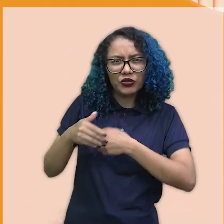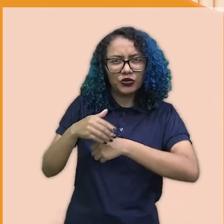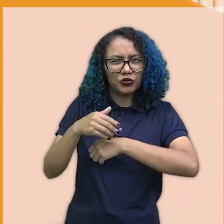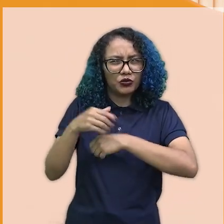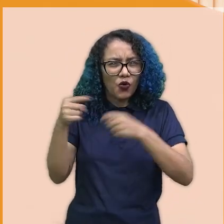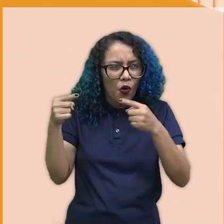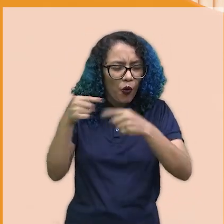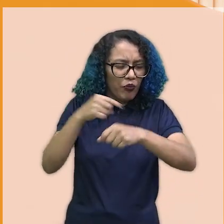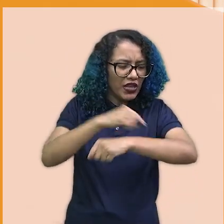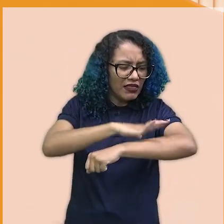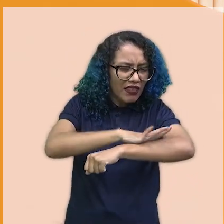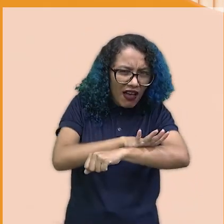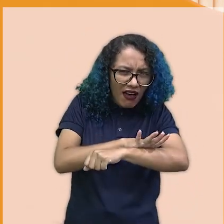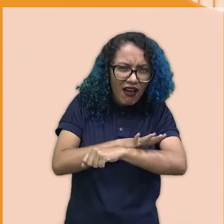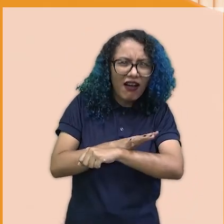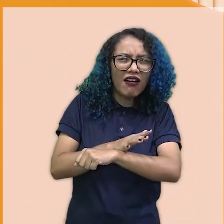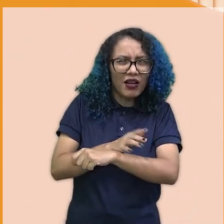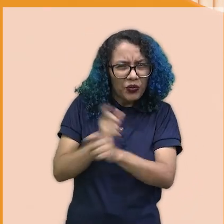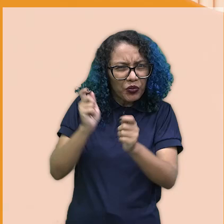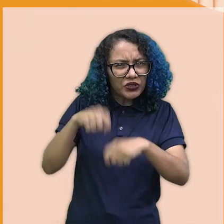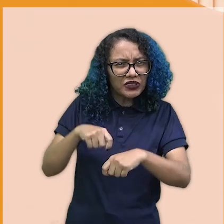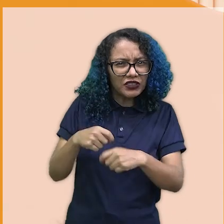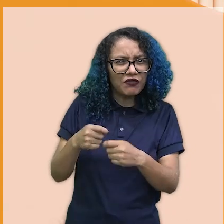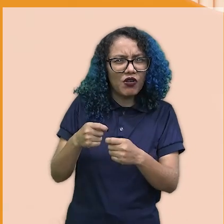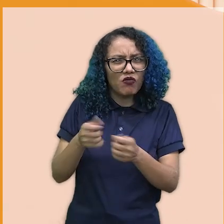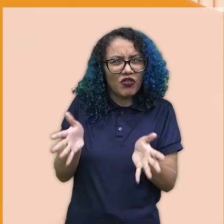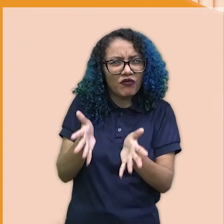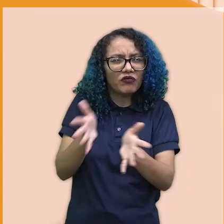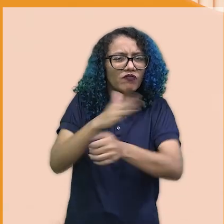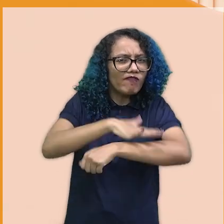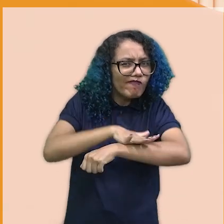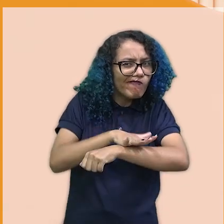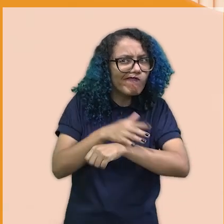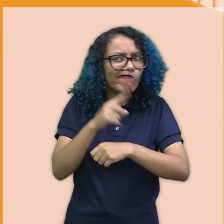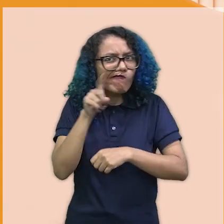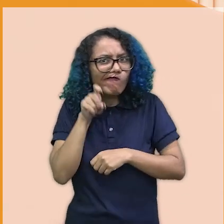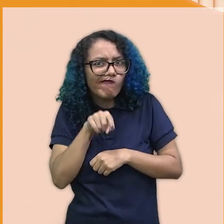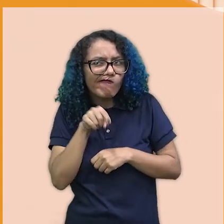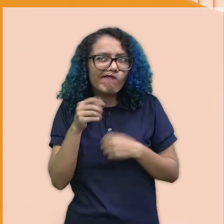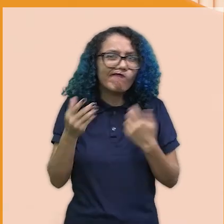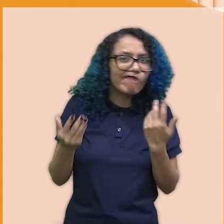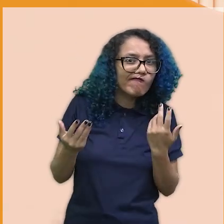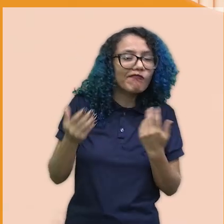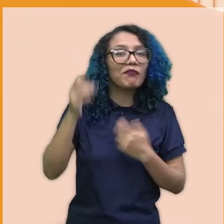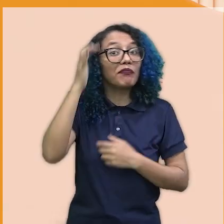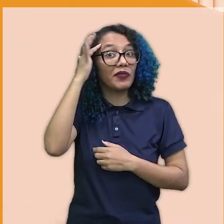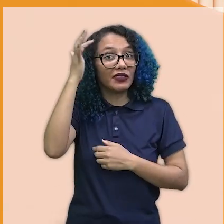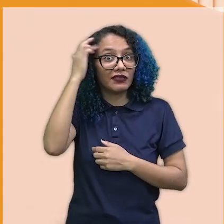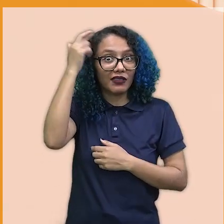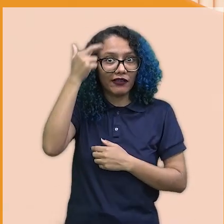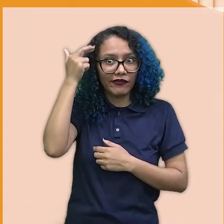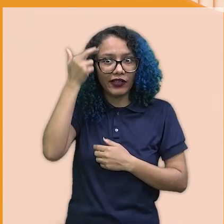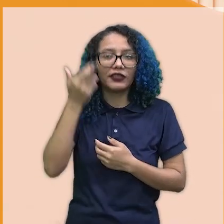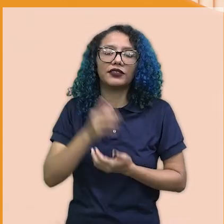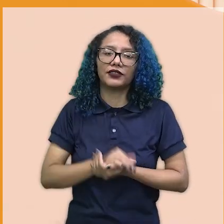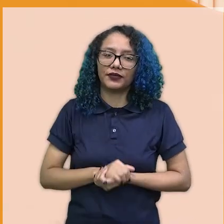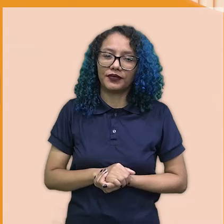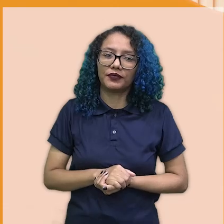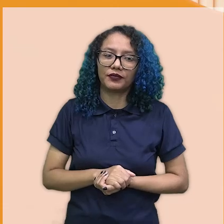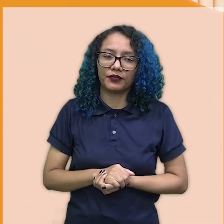começa a perceber nesse tipo de comportamento, tá bom? Continuando aqui, ainda sobre o letramento